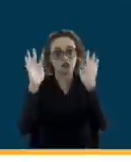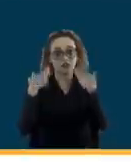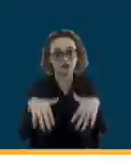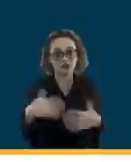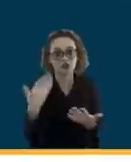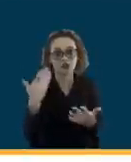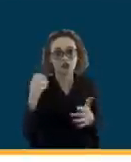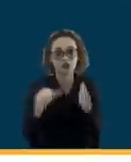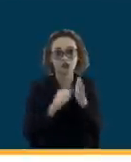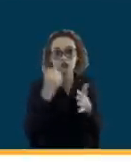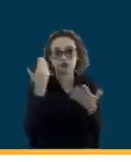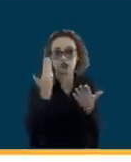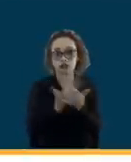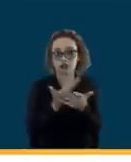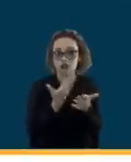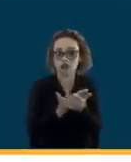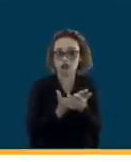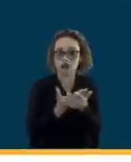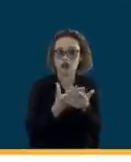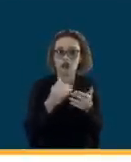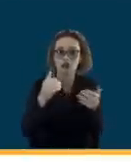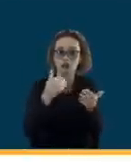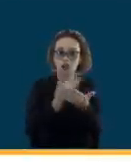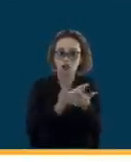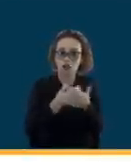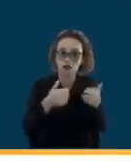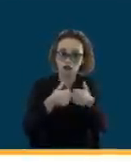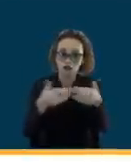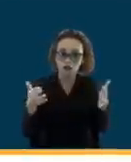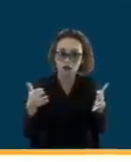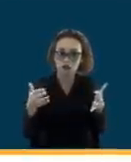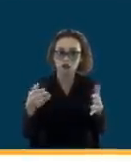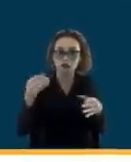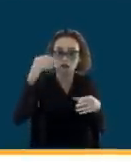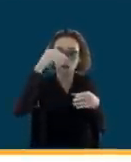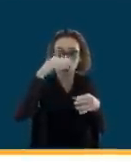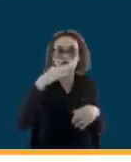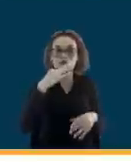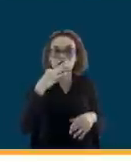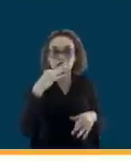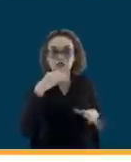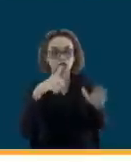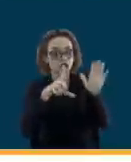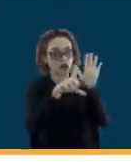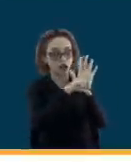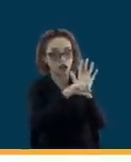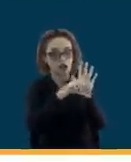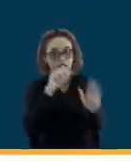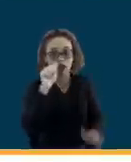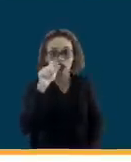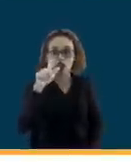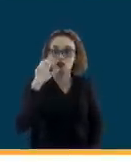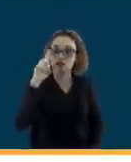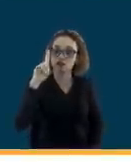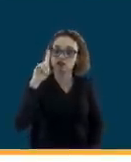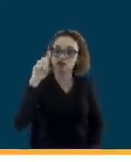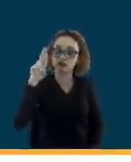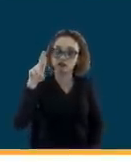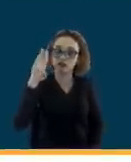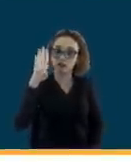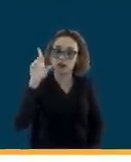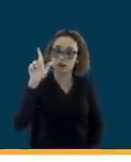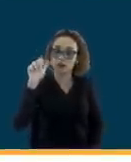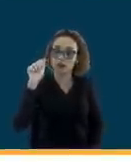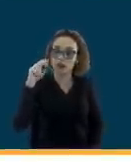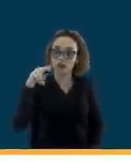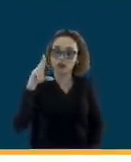essa aula inaugural do curso Por Dentro da Lei Aldir Blanc, realizado em parceria com o SESC,